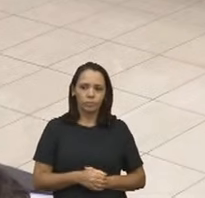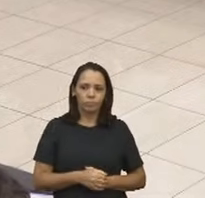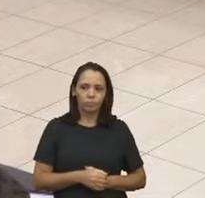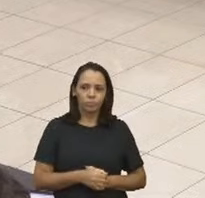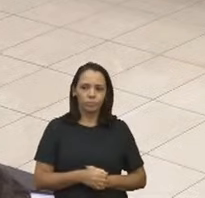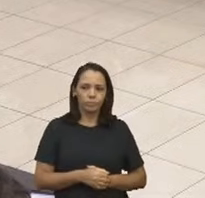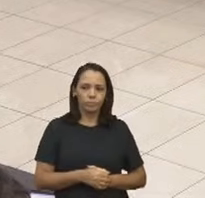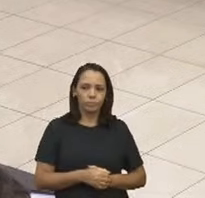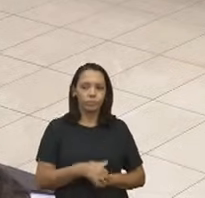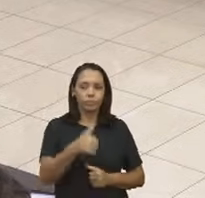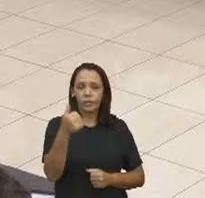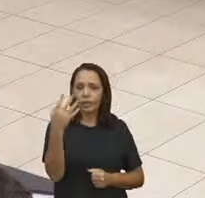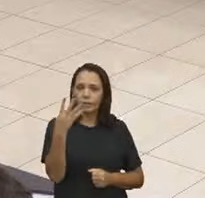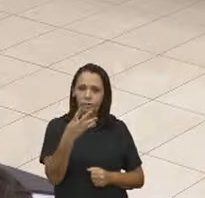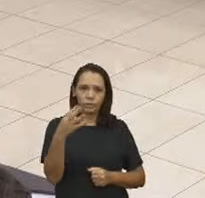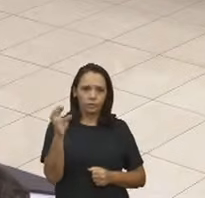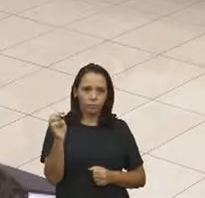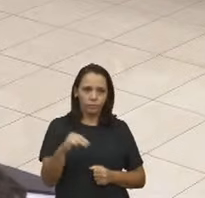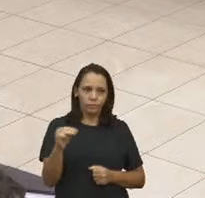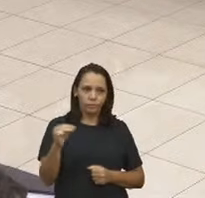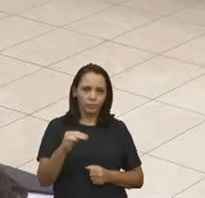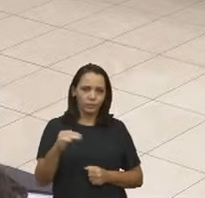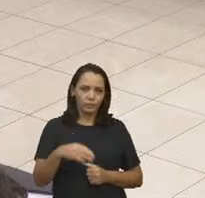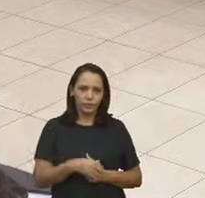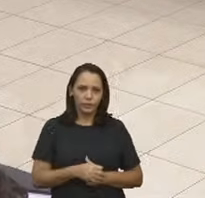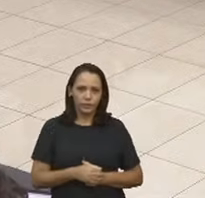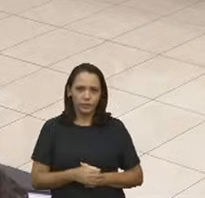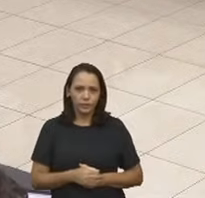Hoje é 14 minutos.